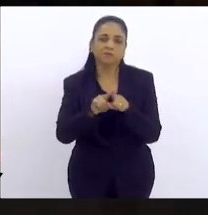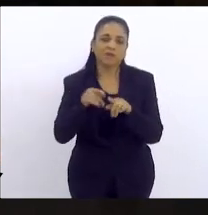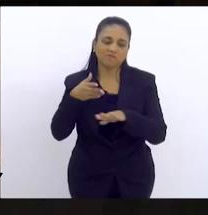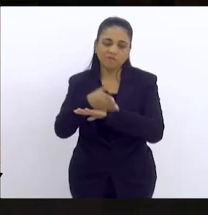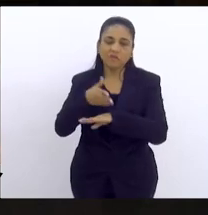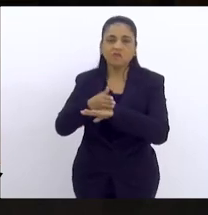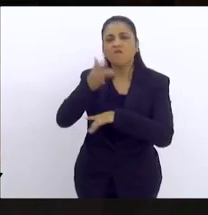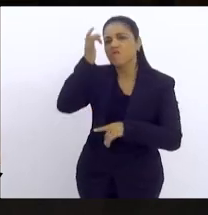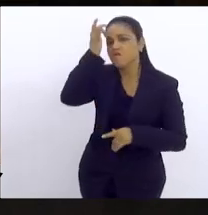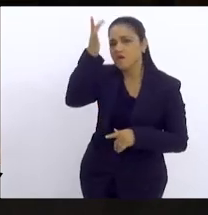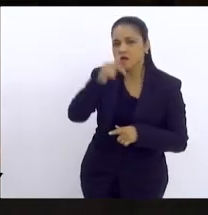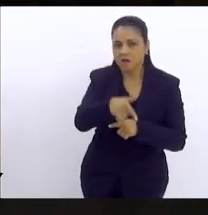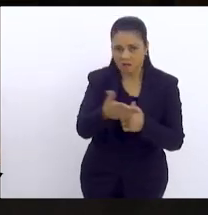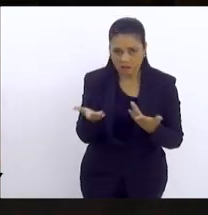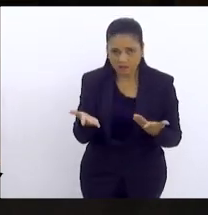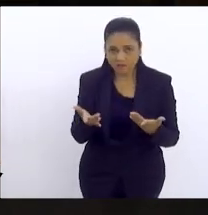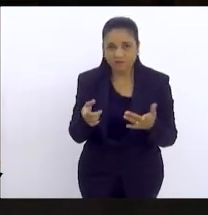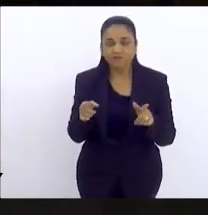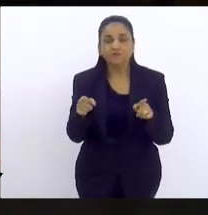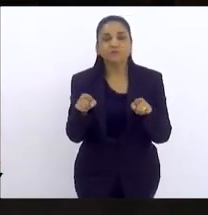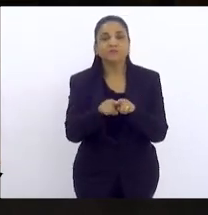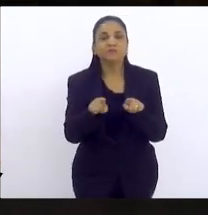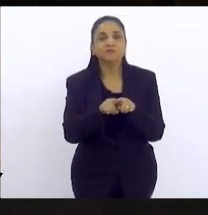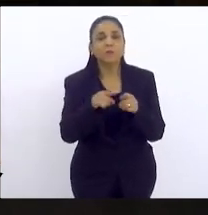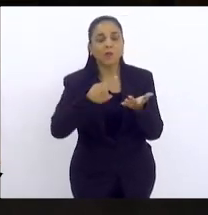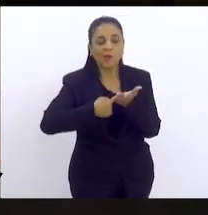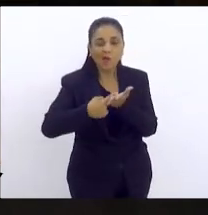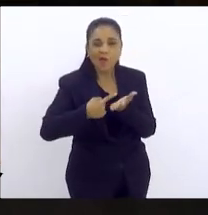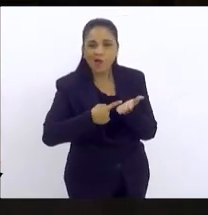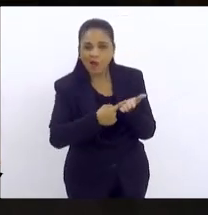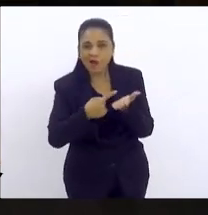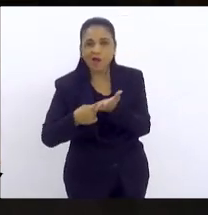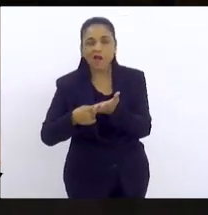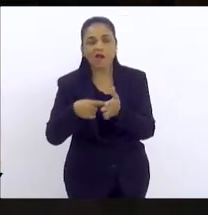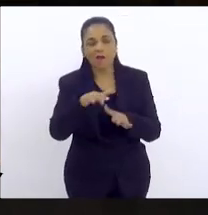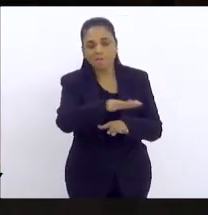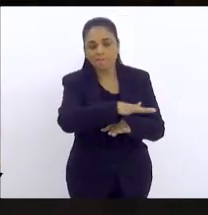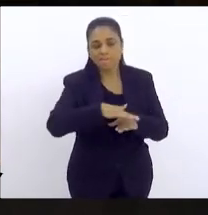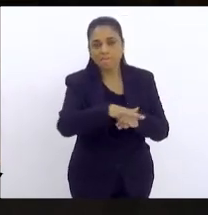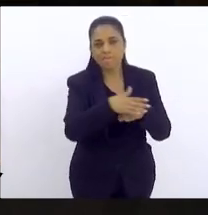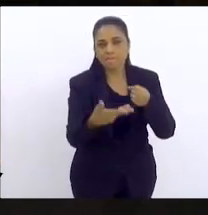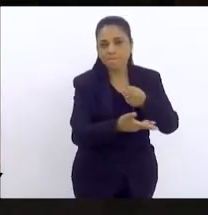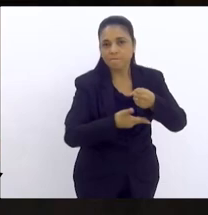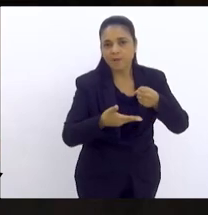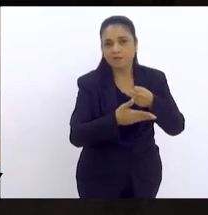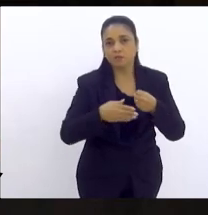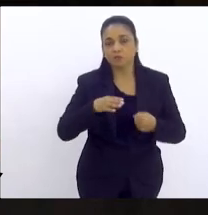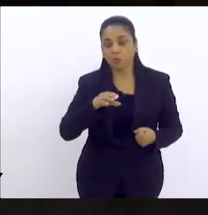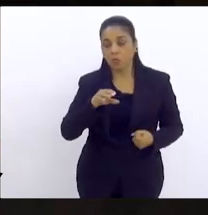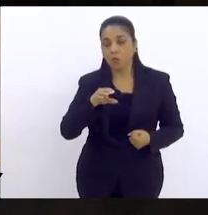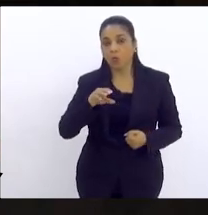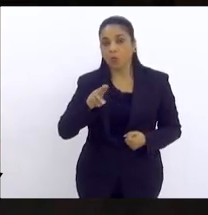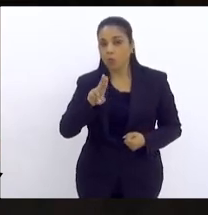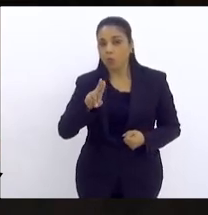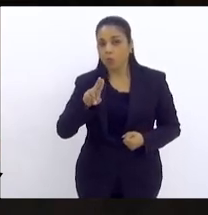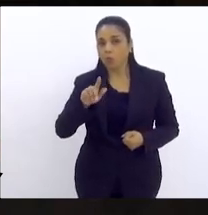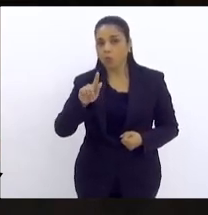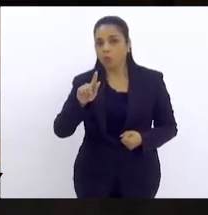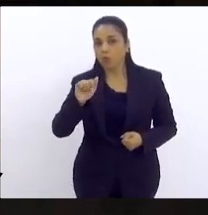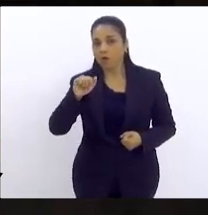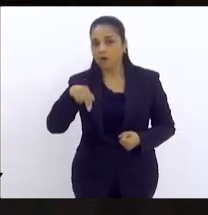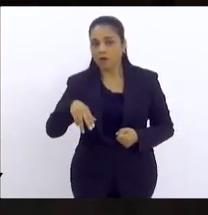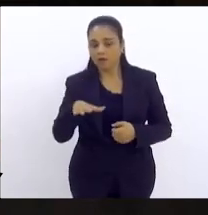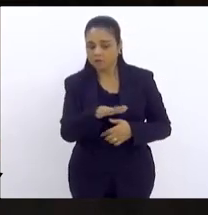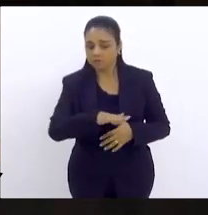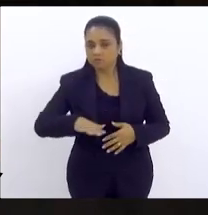mais fácil e também foi combinado a acordar do lado de fazer essa base a base do Gran também levar pra lá uma base do gun para aquele local